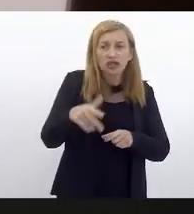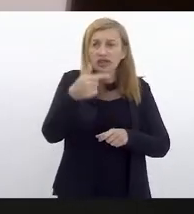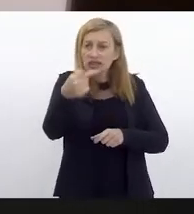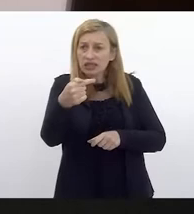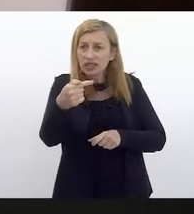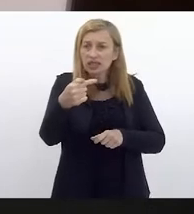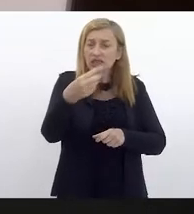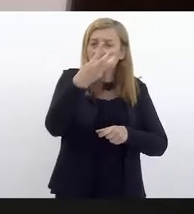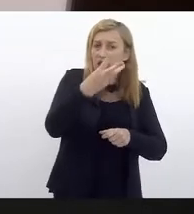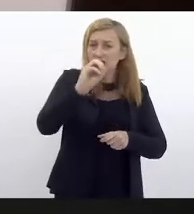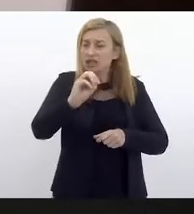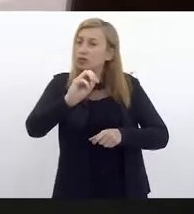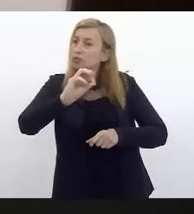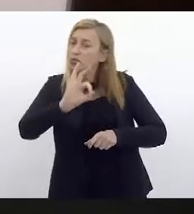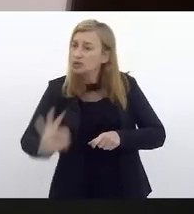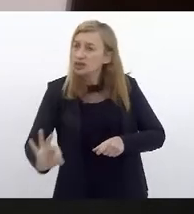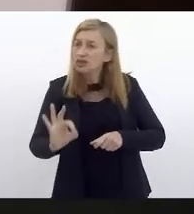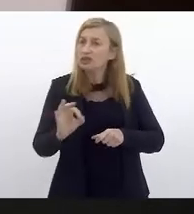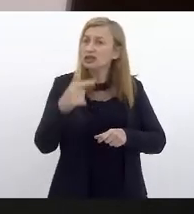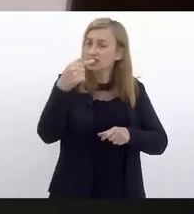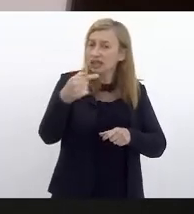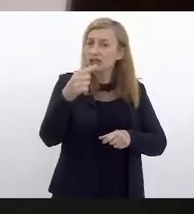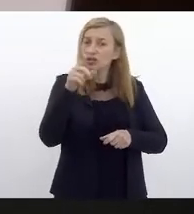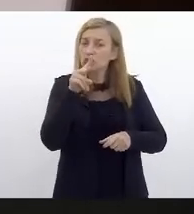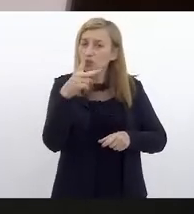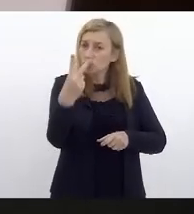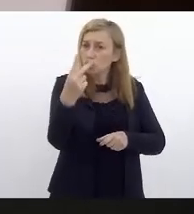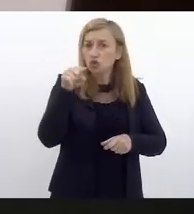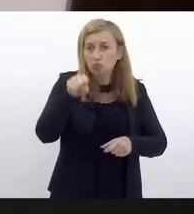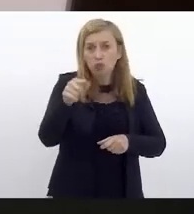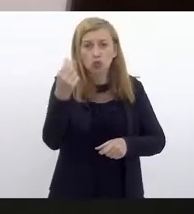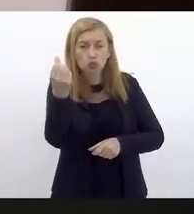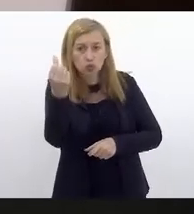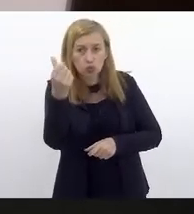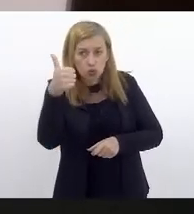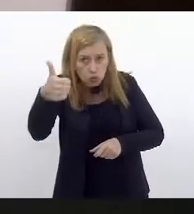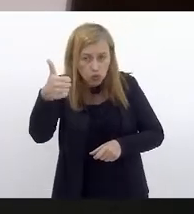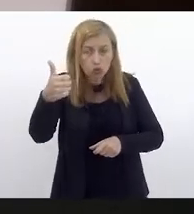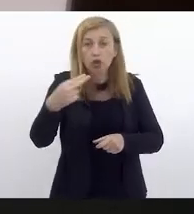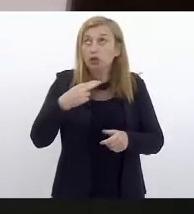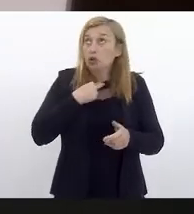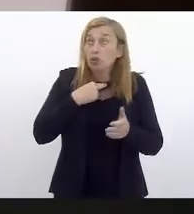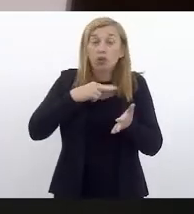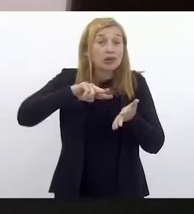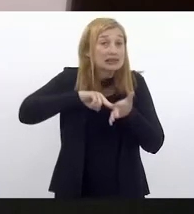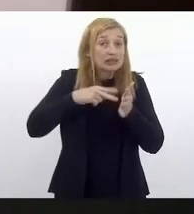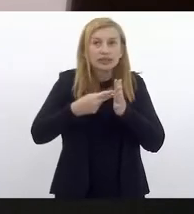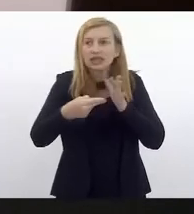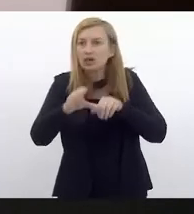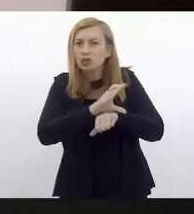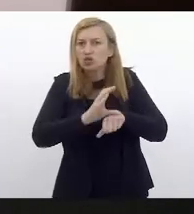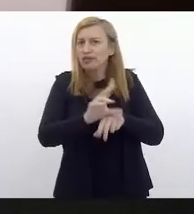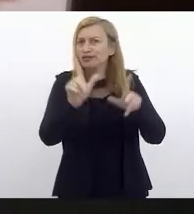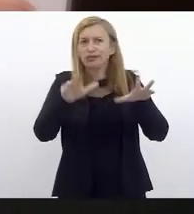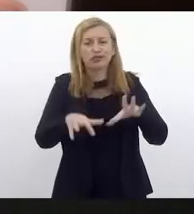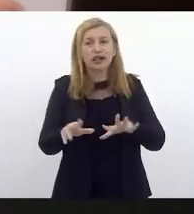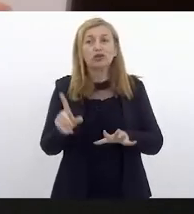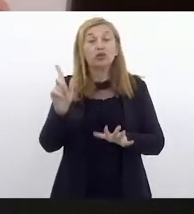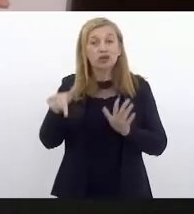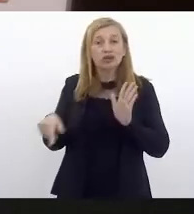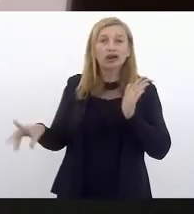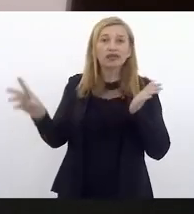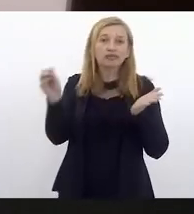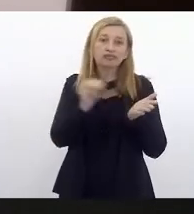30% de 7, 2,1. Então, eu não posso interpretar a Constituição diferente do que ela está